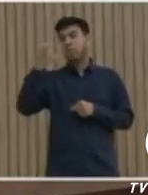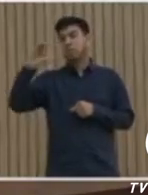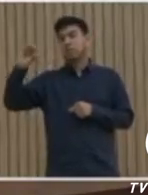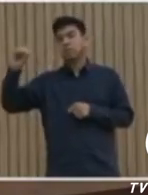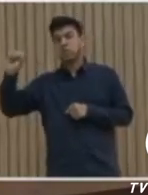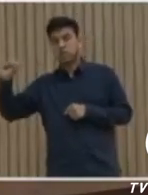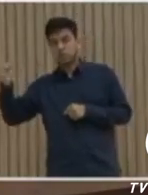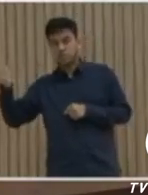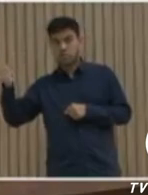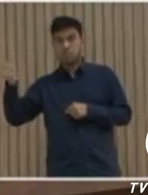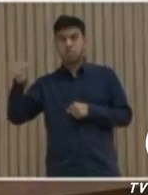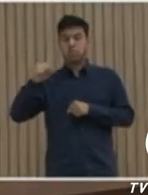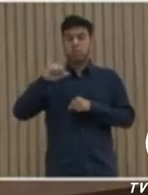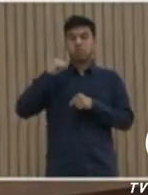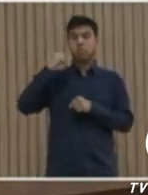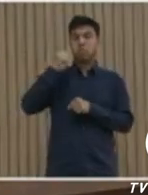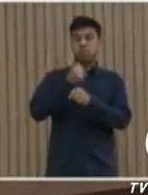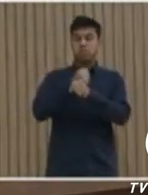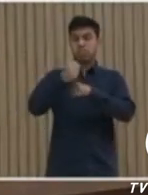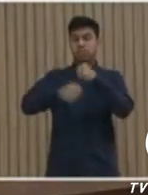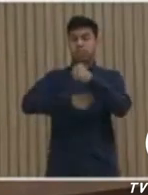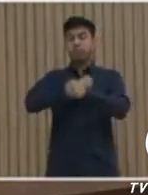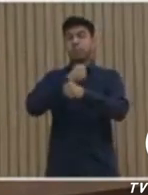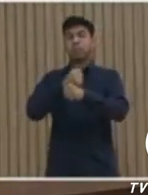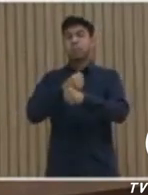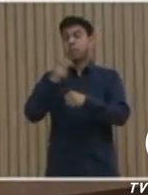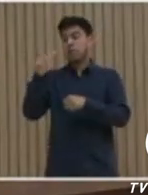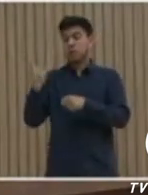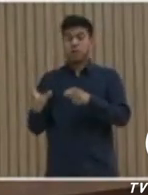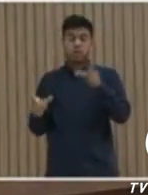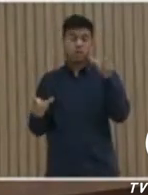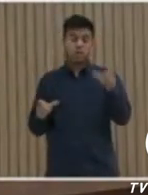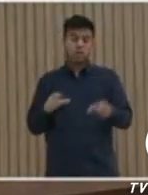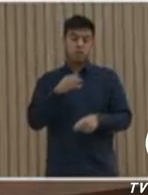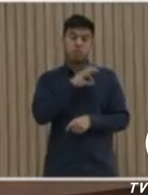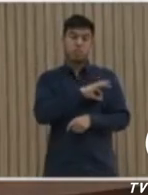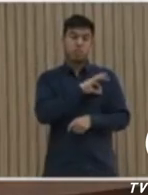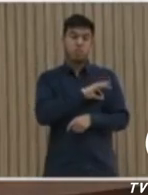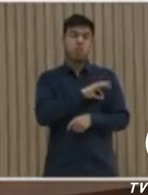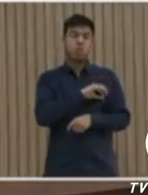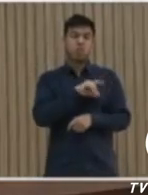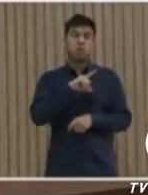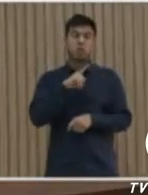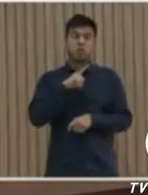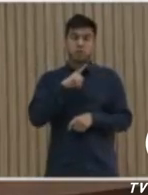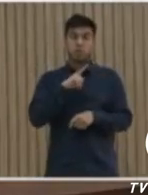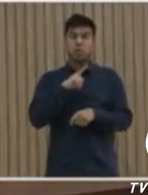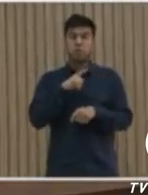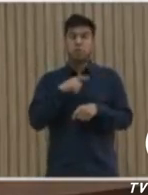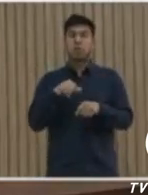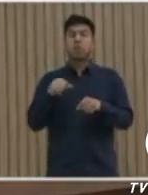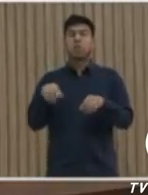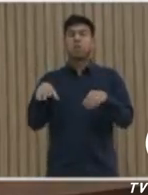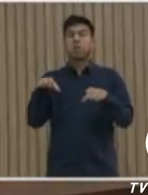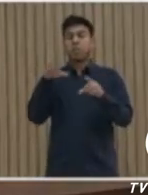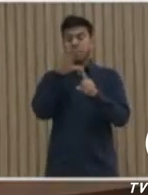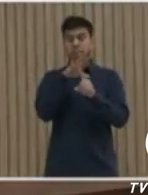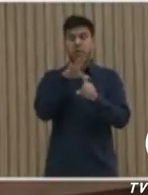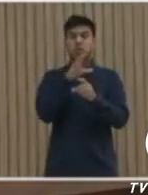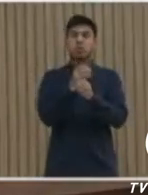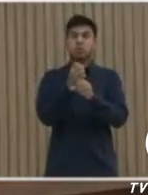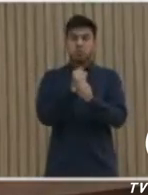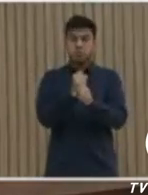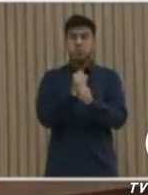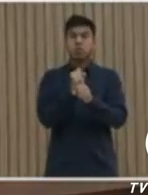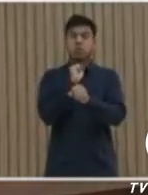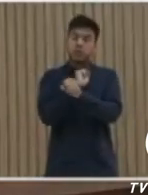recomposição nos próximos anos de qualquer um dos subsídios e será acompanhado sim de novo Impacto financeiro prevendo aí o